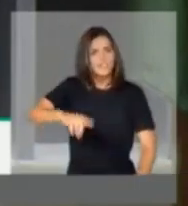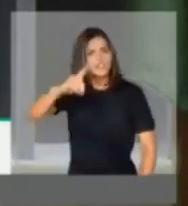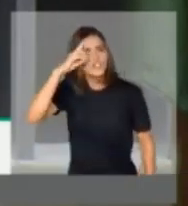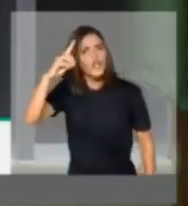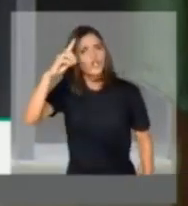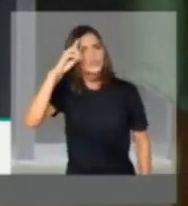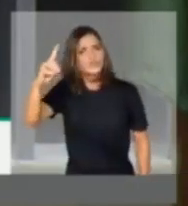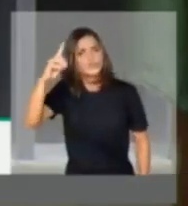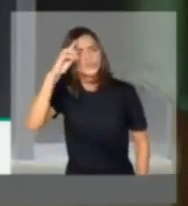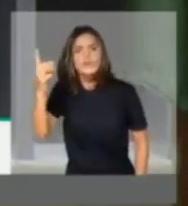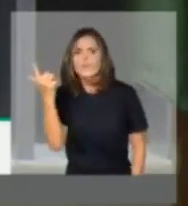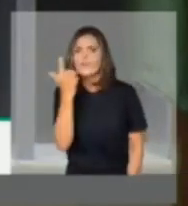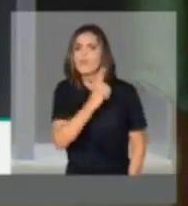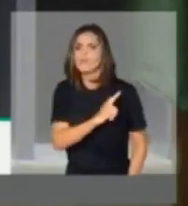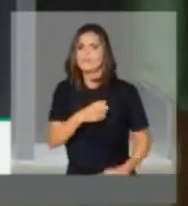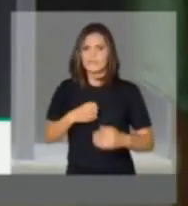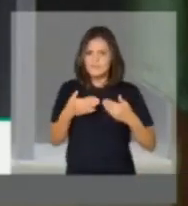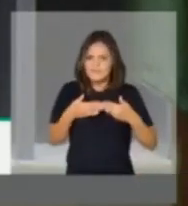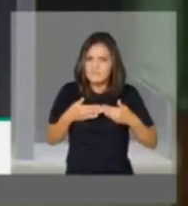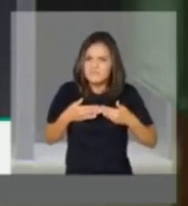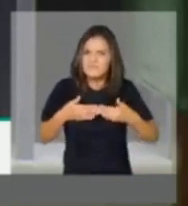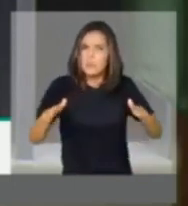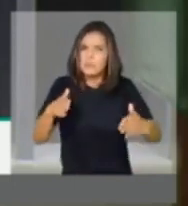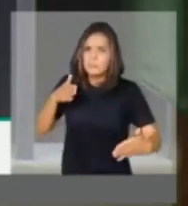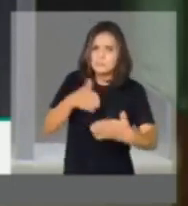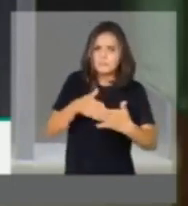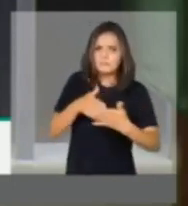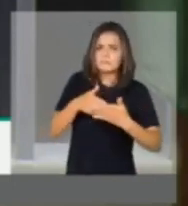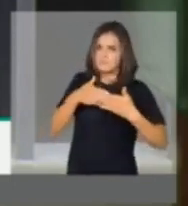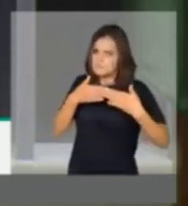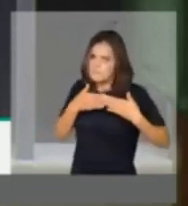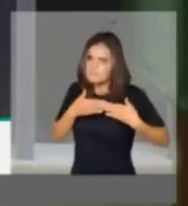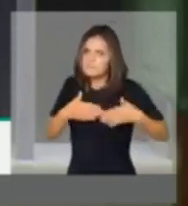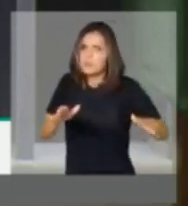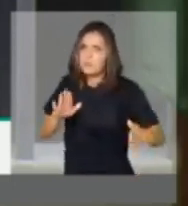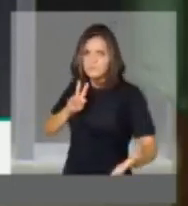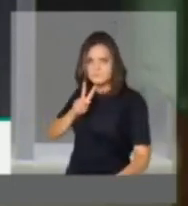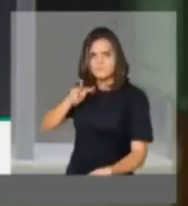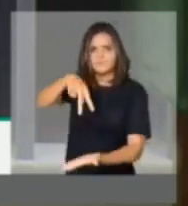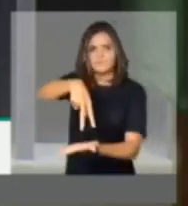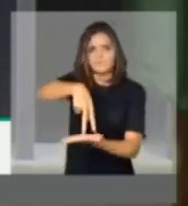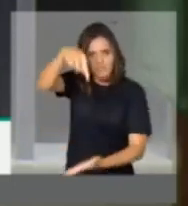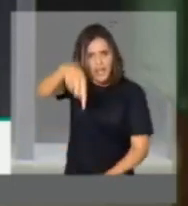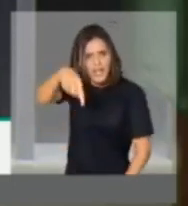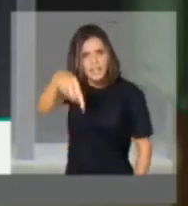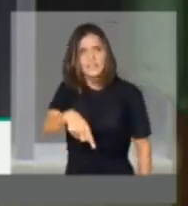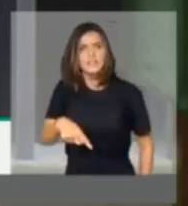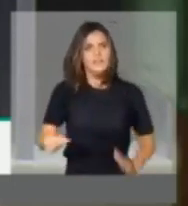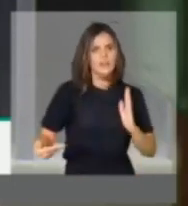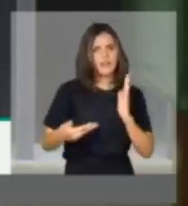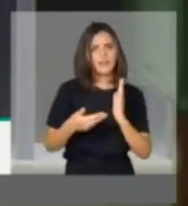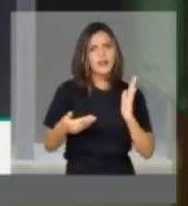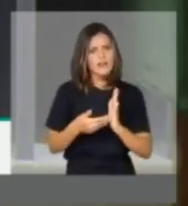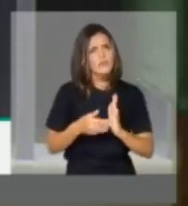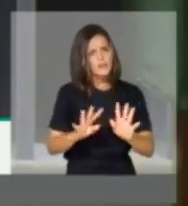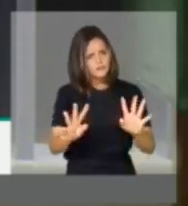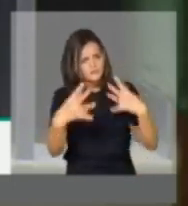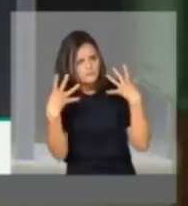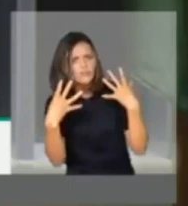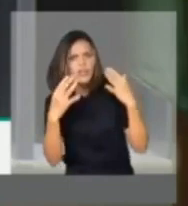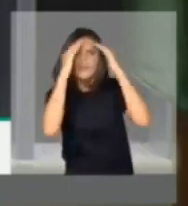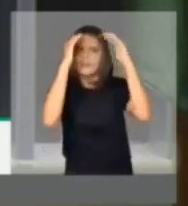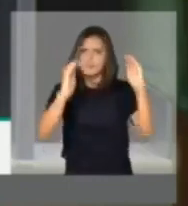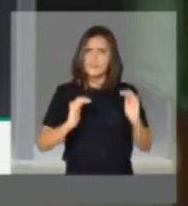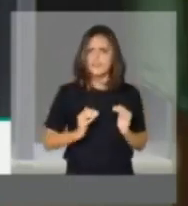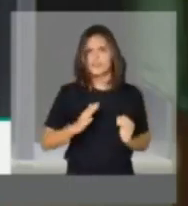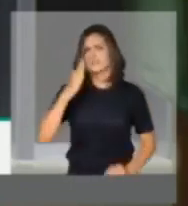conseguirmos chegar nesse espaço de poder, para chegar nesse espaço de poder, poder ser ouvida, ser respeitada, saber que o